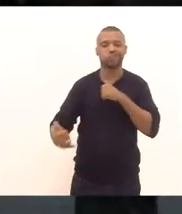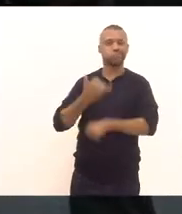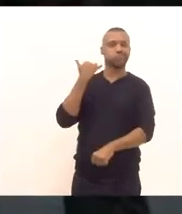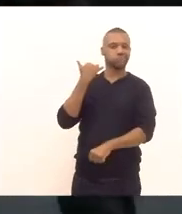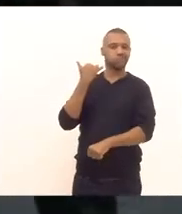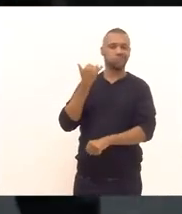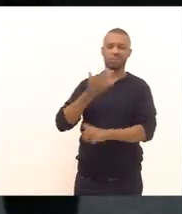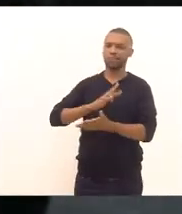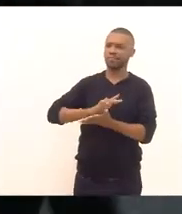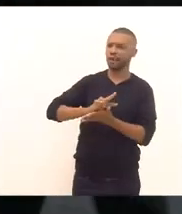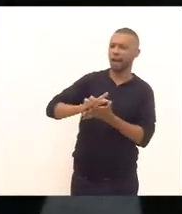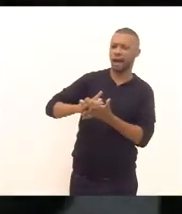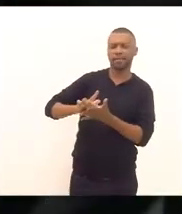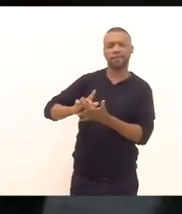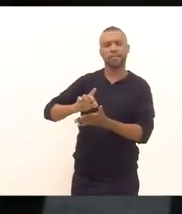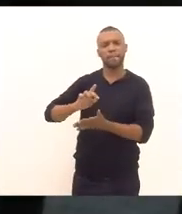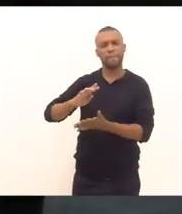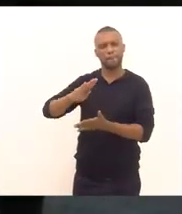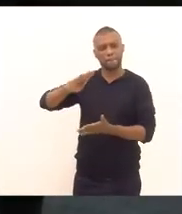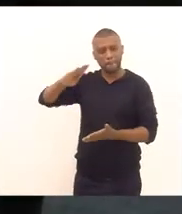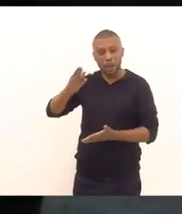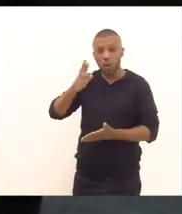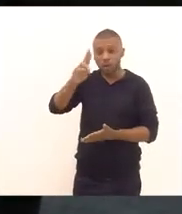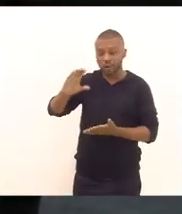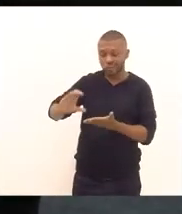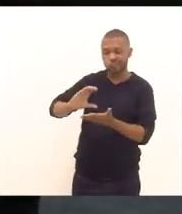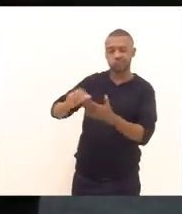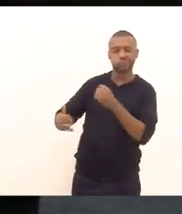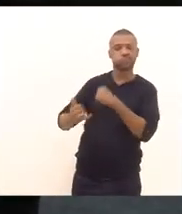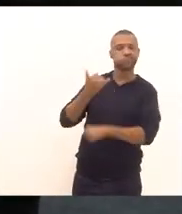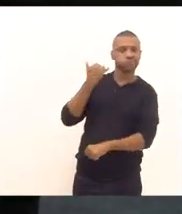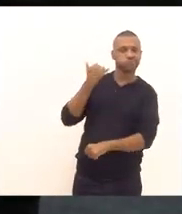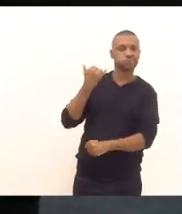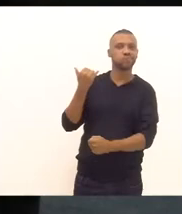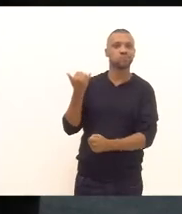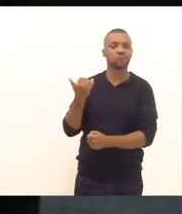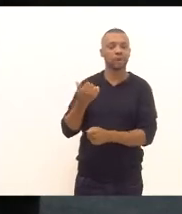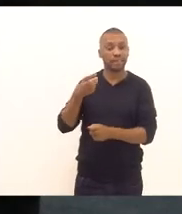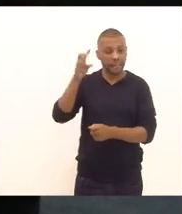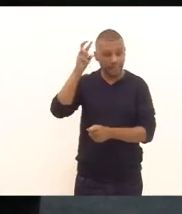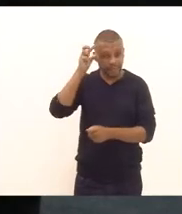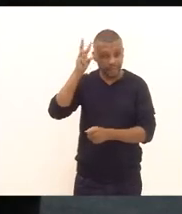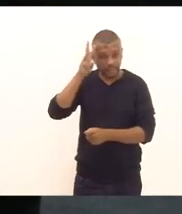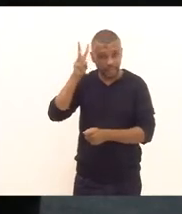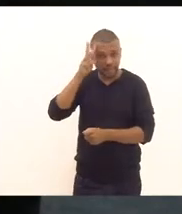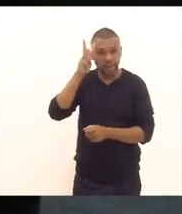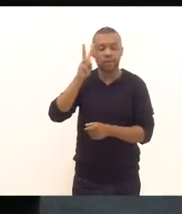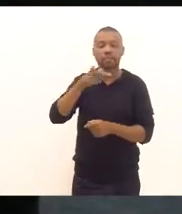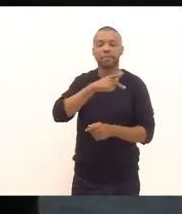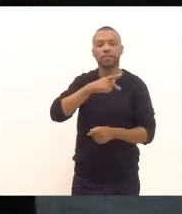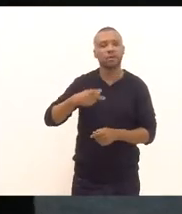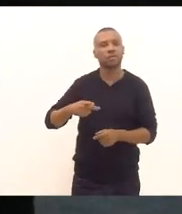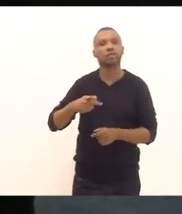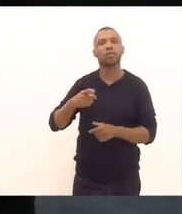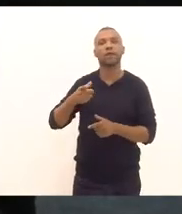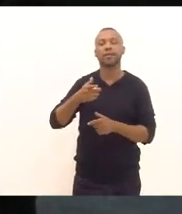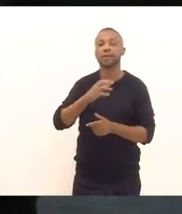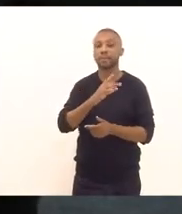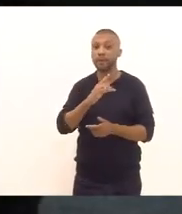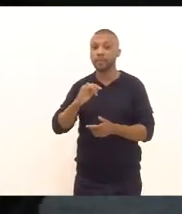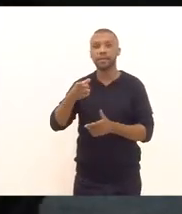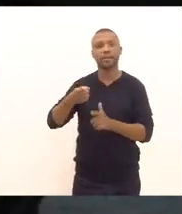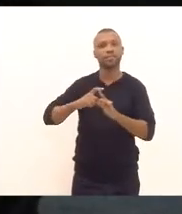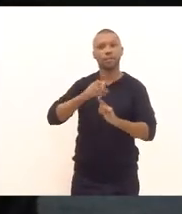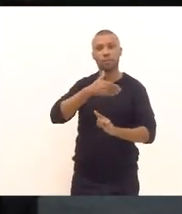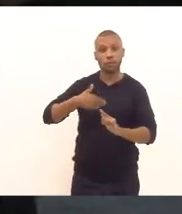dezenas de bilhões de reais vossa excelência na terça-feira presidindo a CPI da dívida pública é trouxe uma informação de que nem o